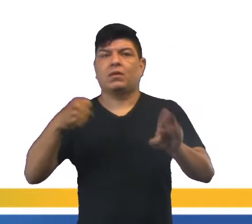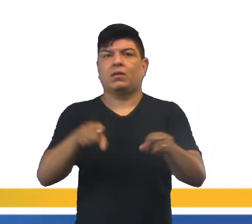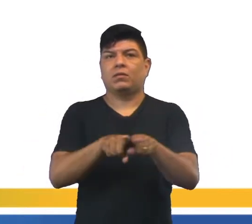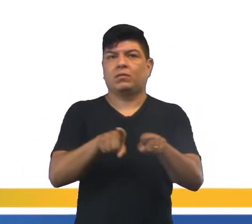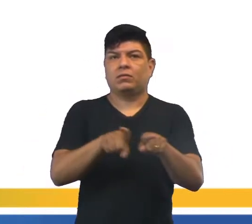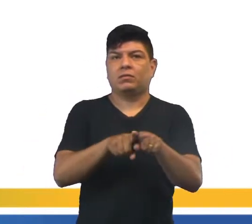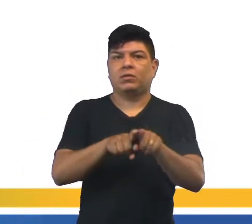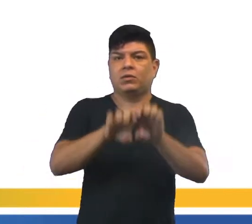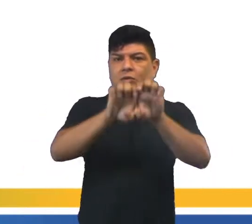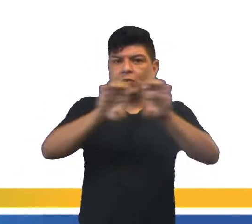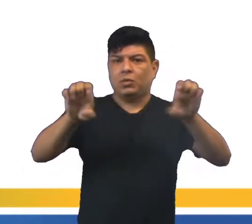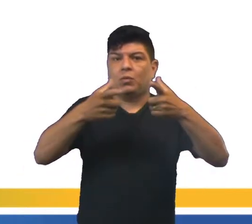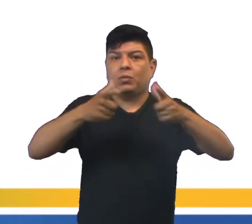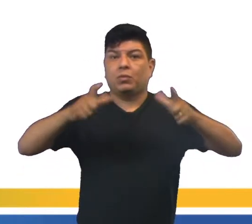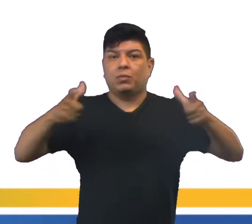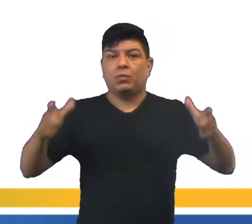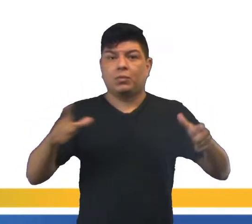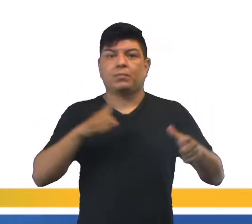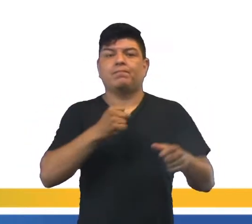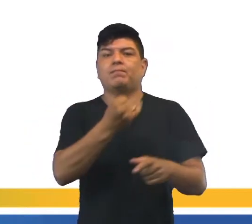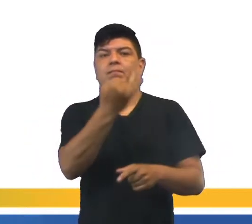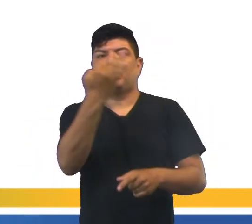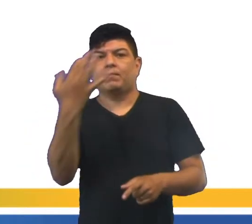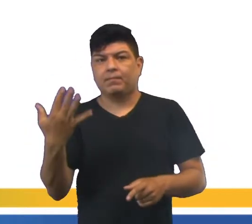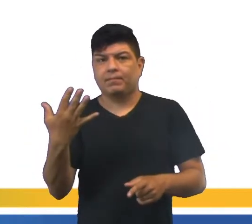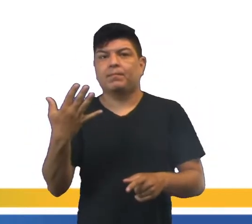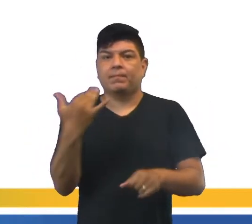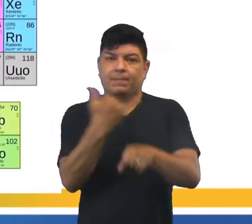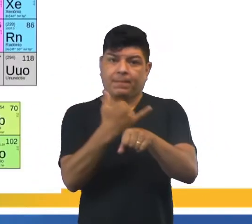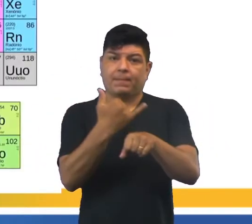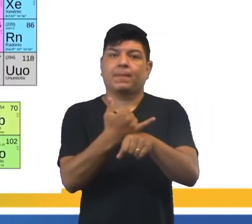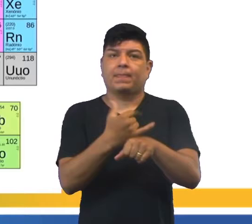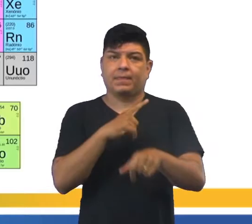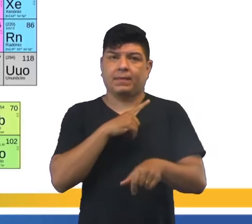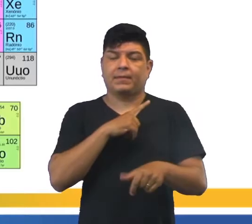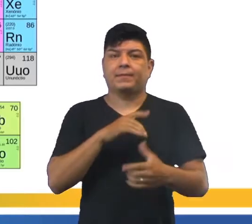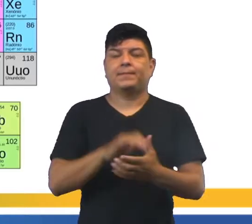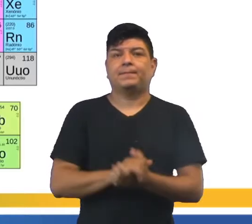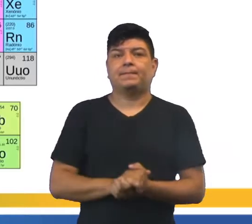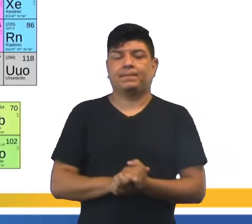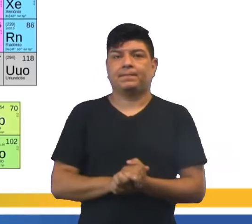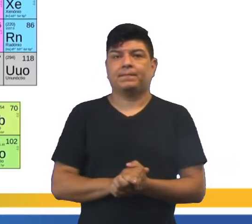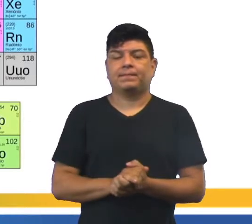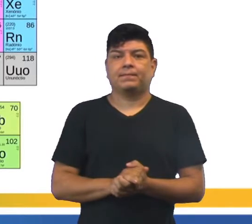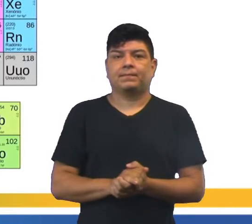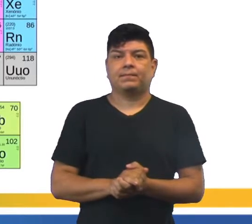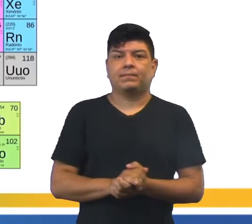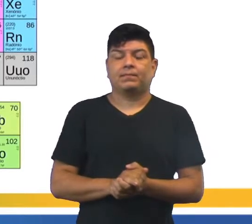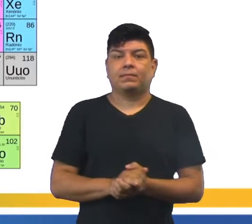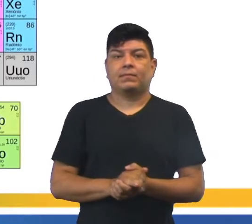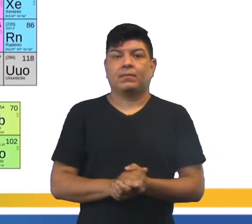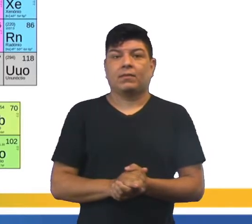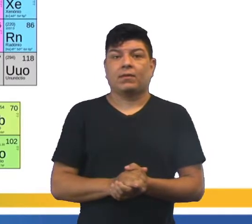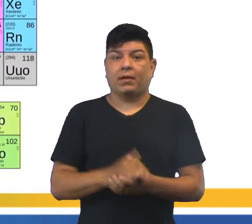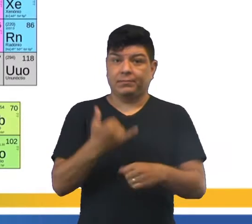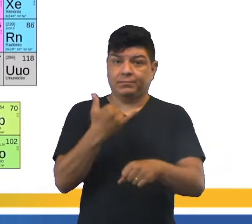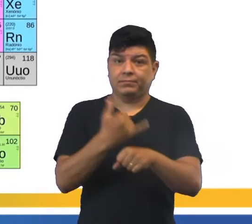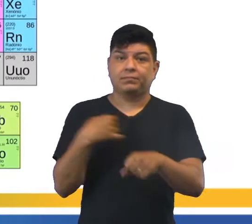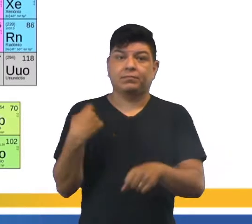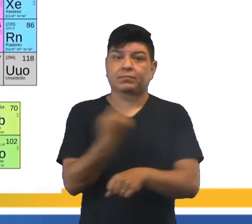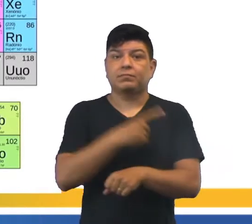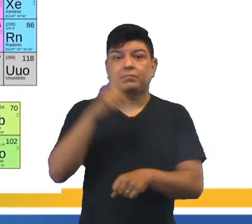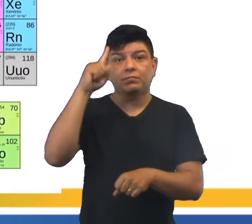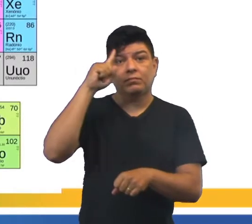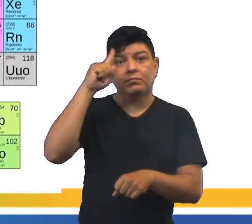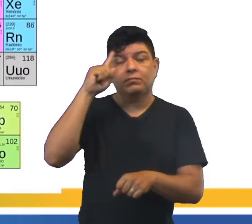muito grandes, né, que possuem uma quantidade muito grande de metais. Bem, quanto aos metais no nosso dia a